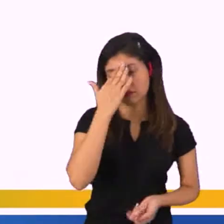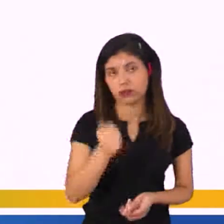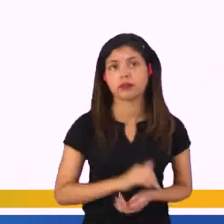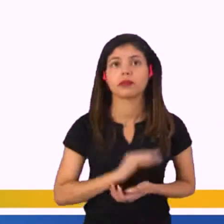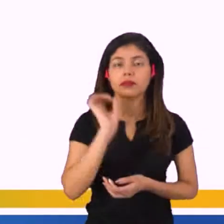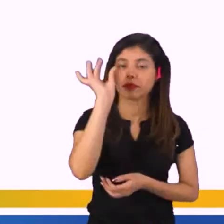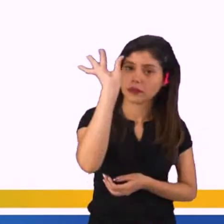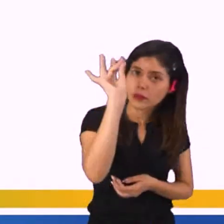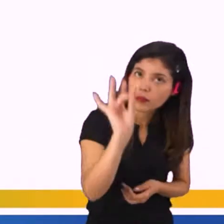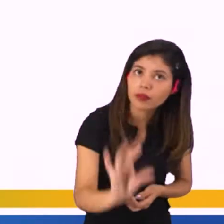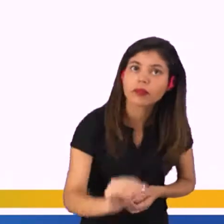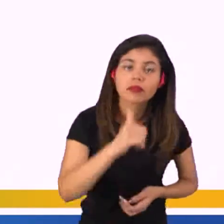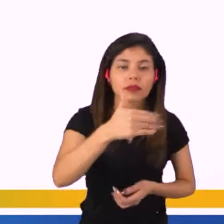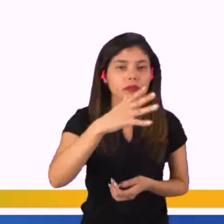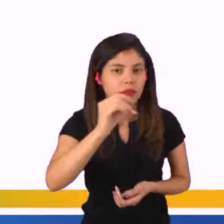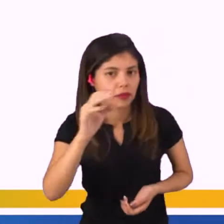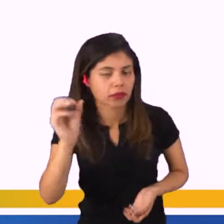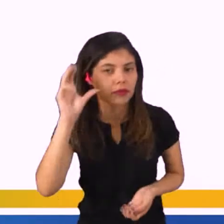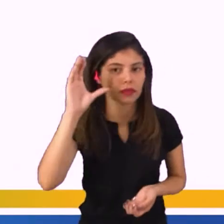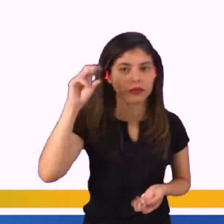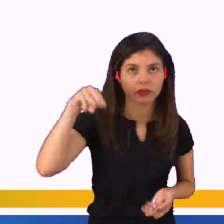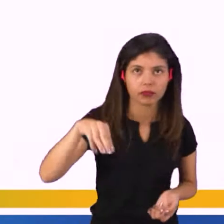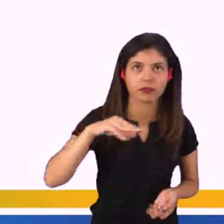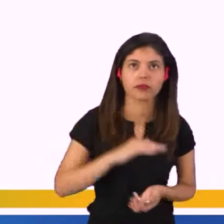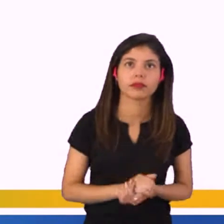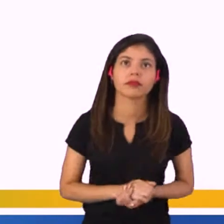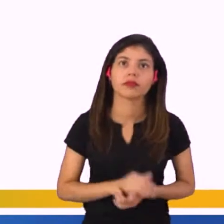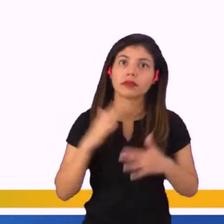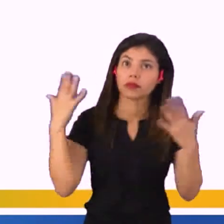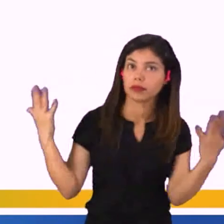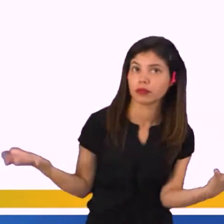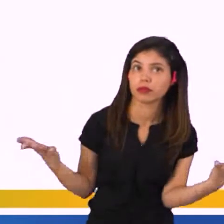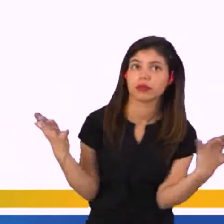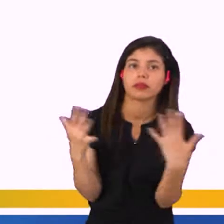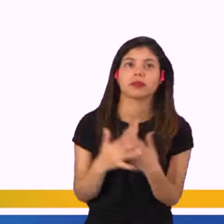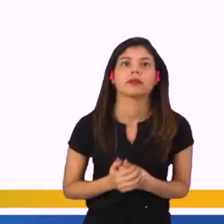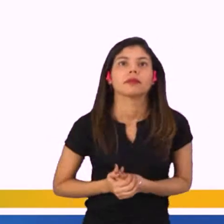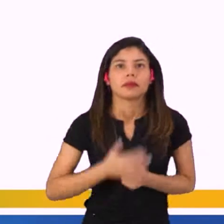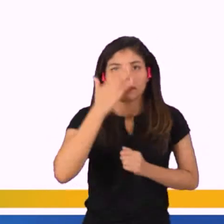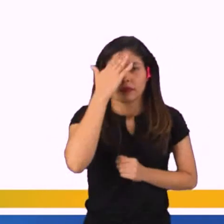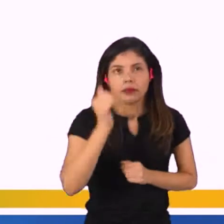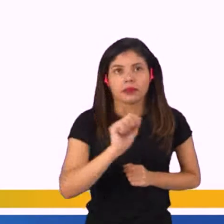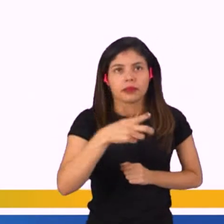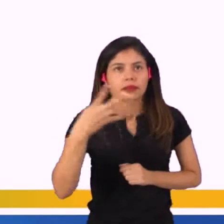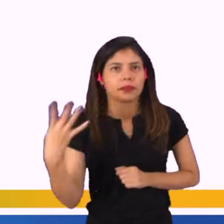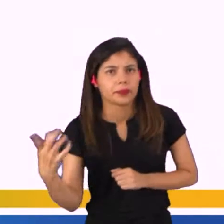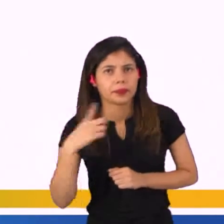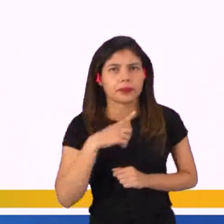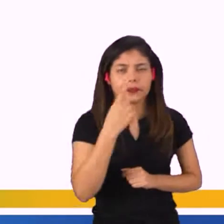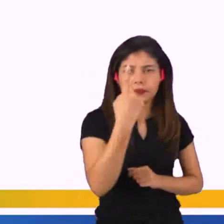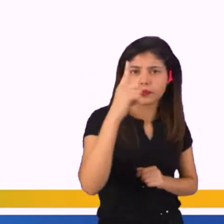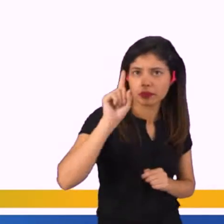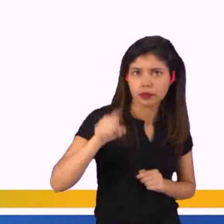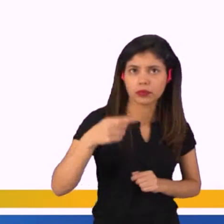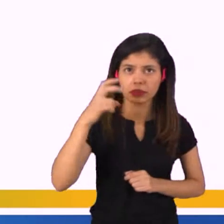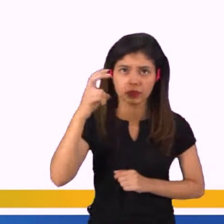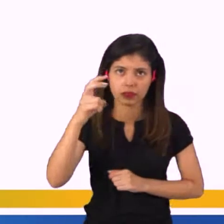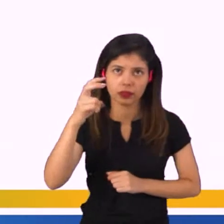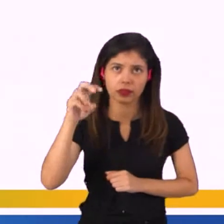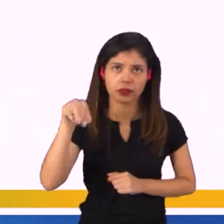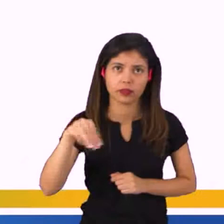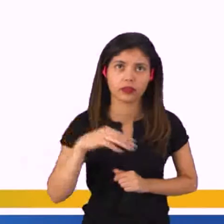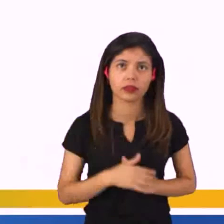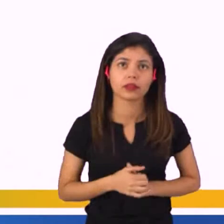que a cada 1 metro nós temos 100 centímetros. Então, para sabermos quantos centímetros vamos